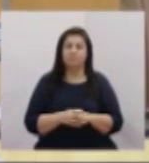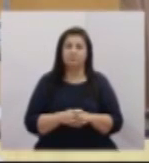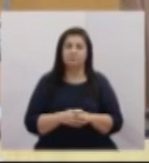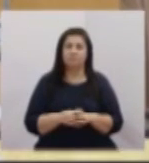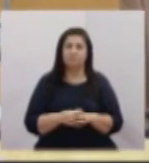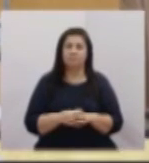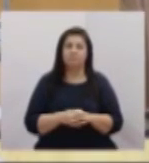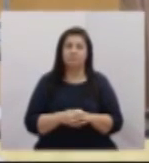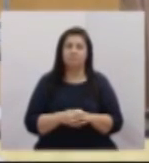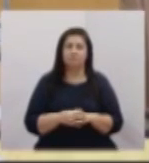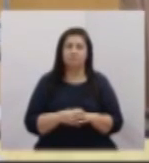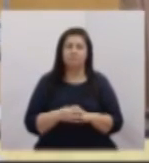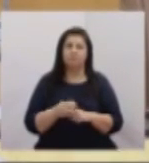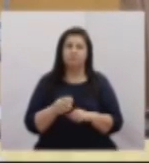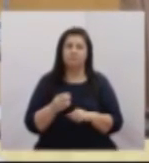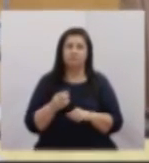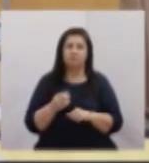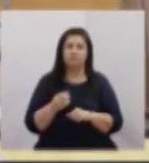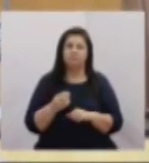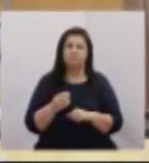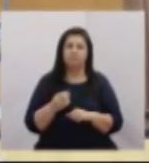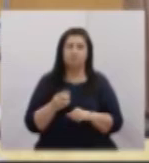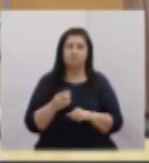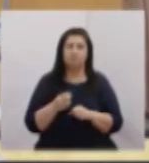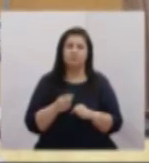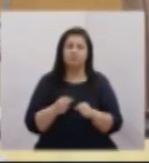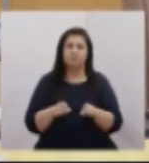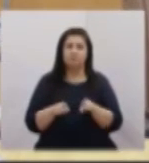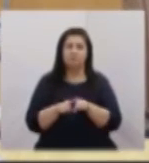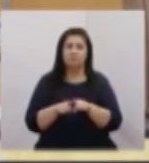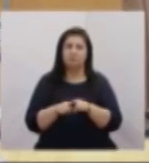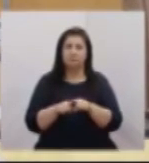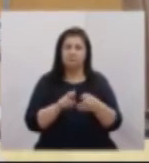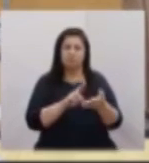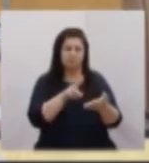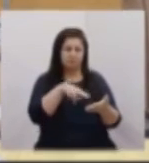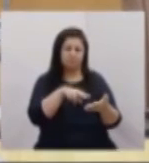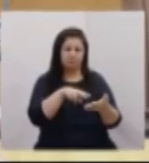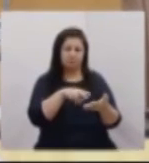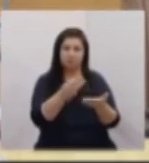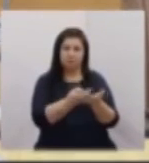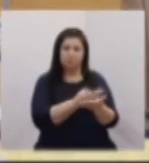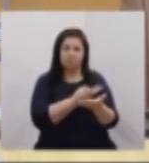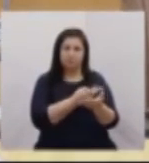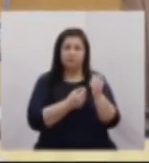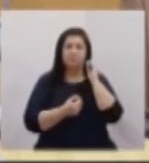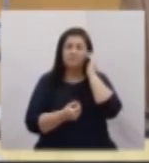aqui está 22/41/10/2019, deve ser Mas vamos lá, 2019,